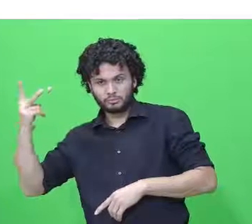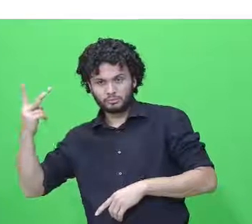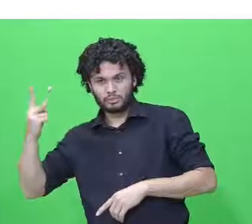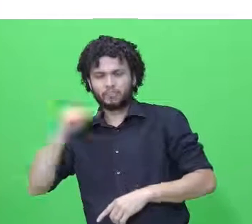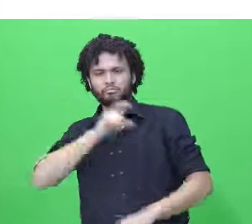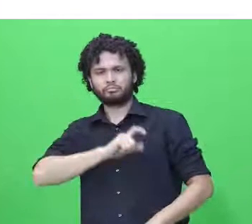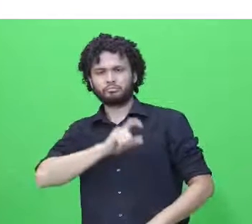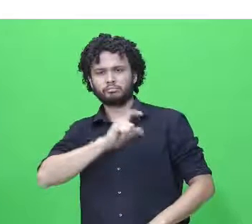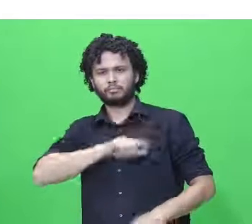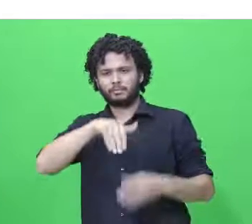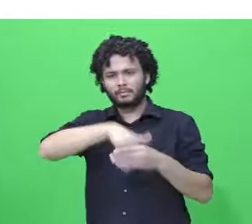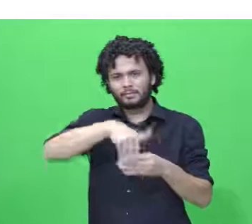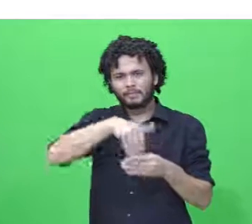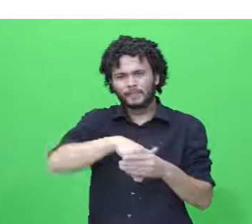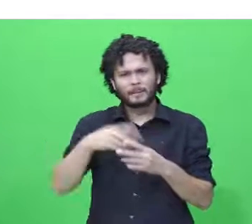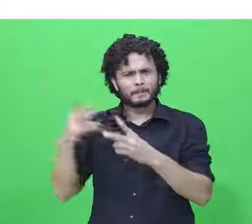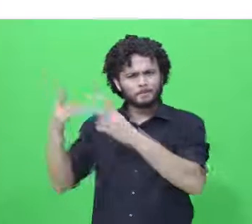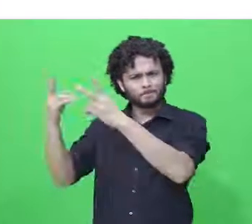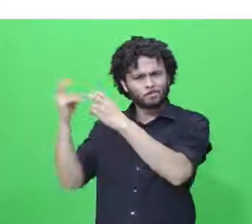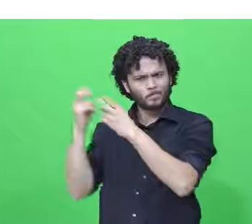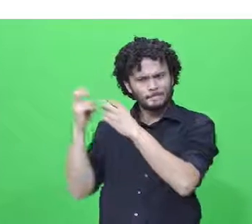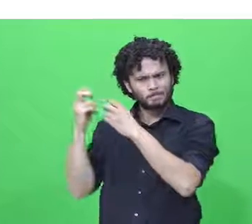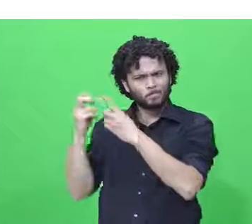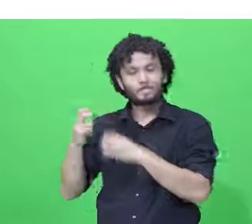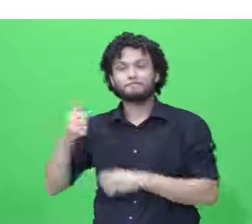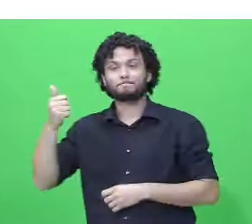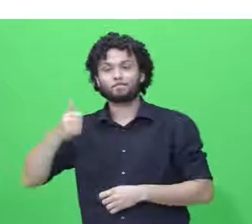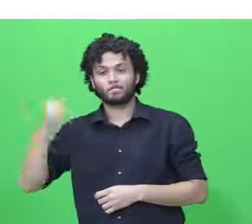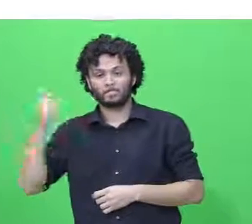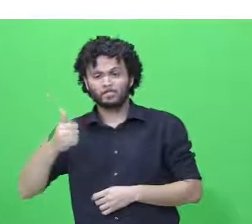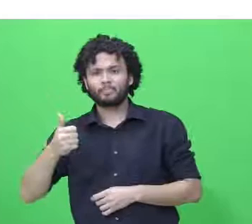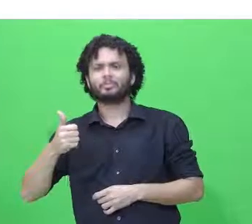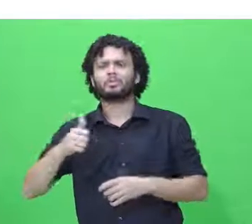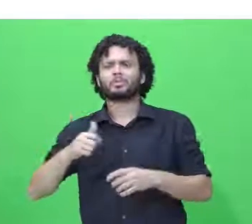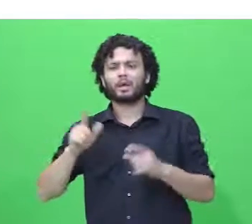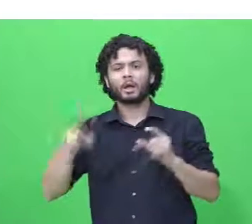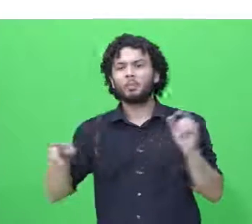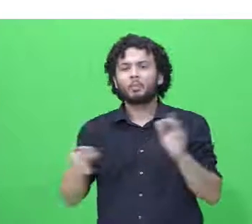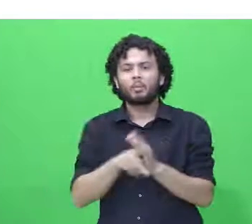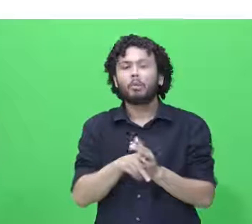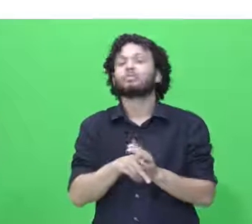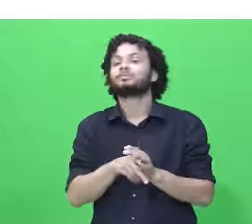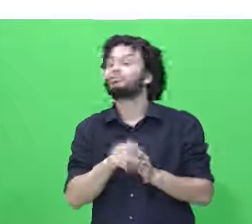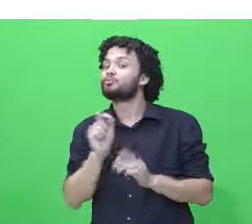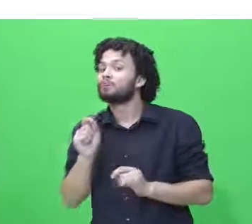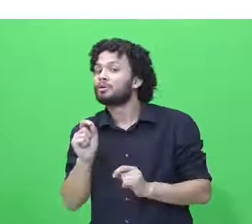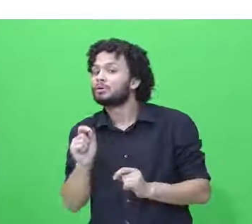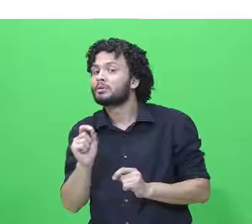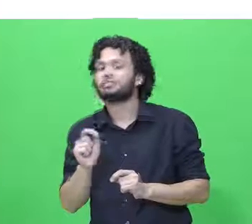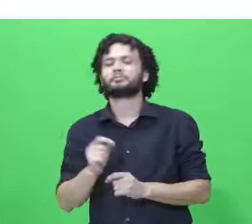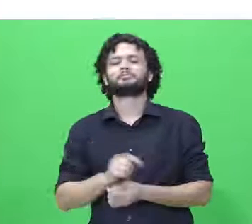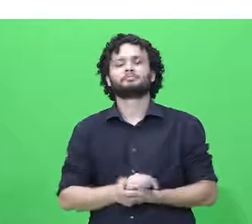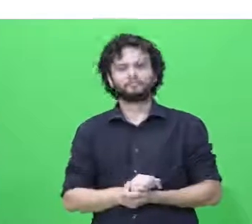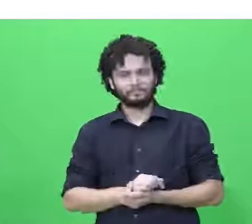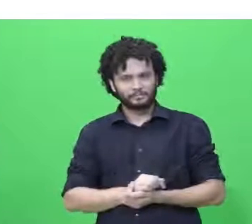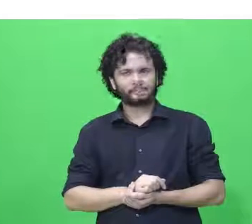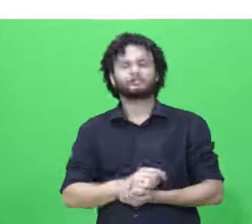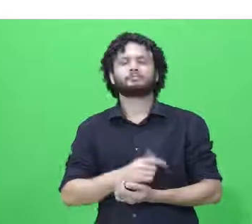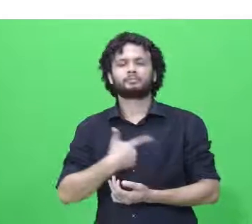de eleitor. Observem também, o primeiro título de eleitor é também do próprio Getúlio Vargas,